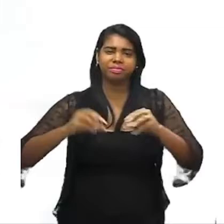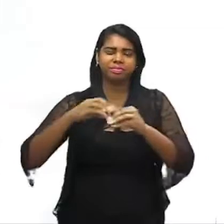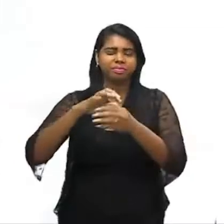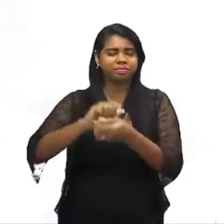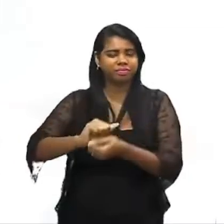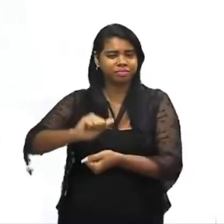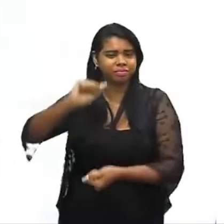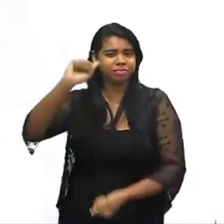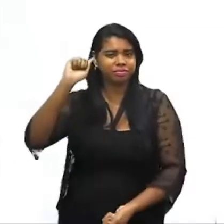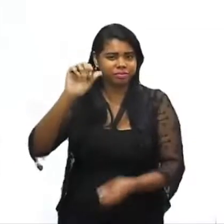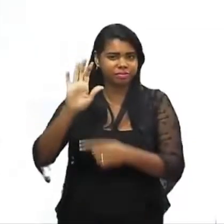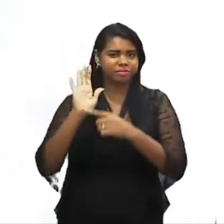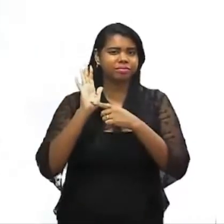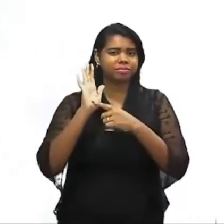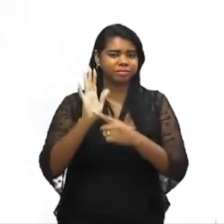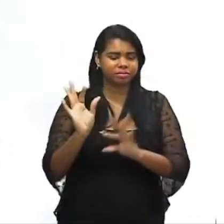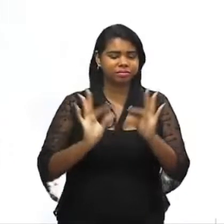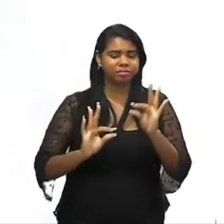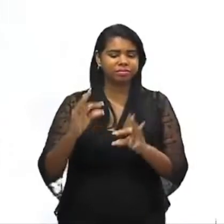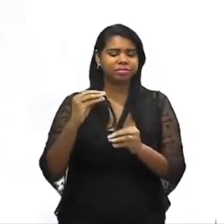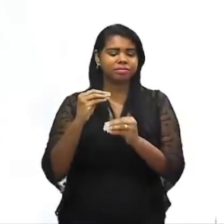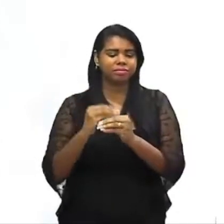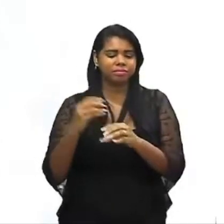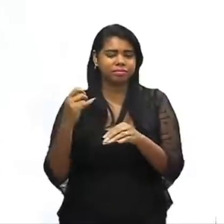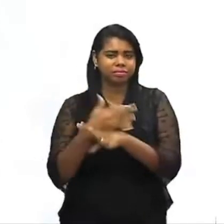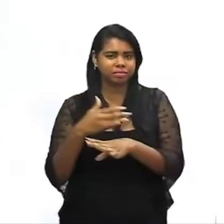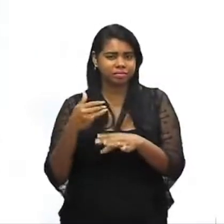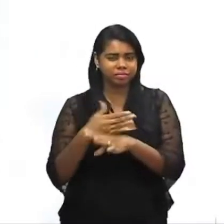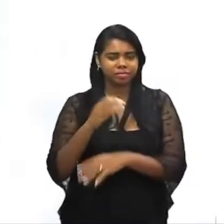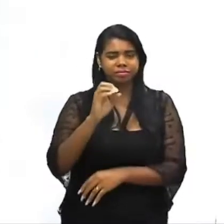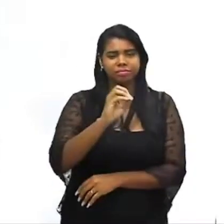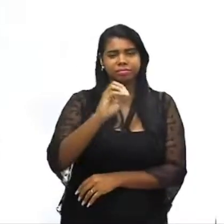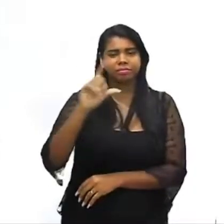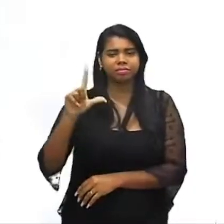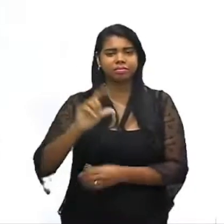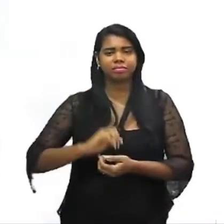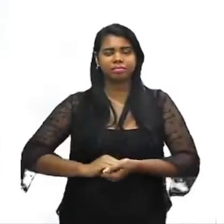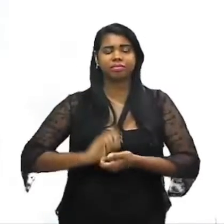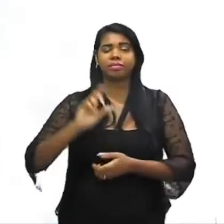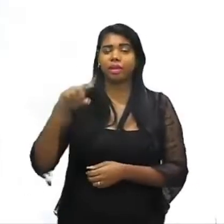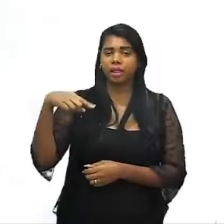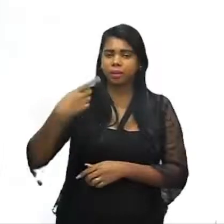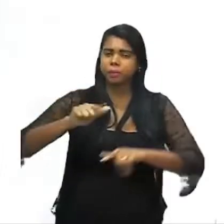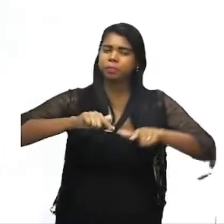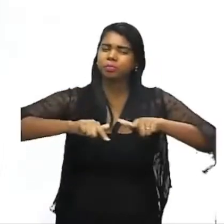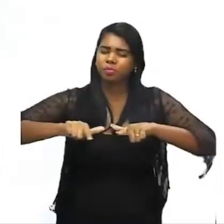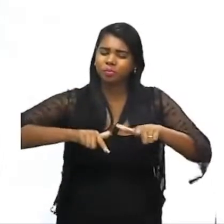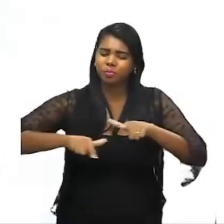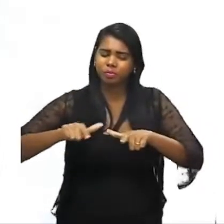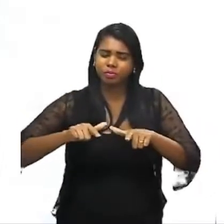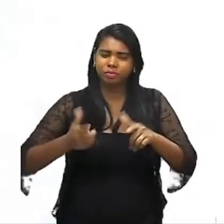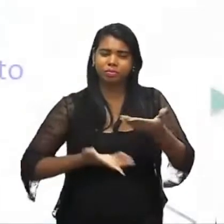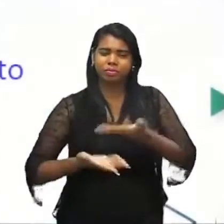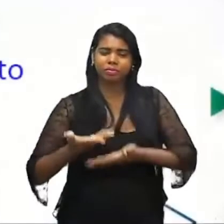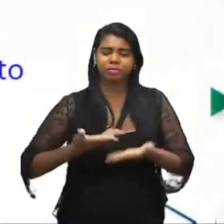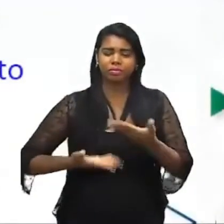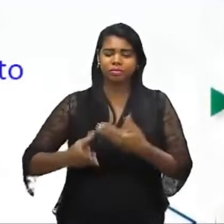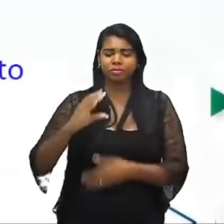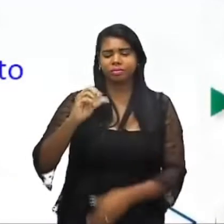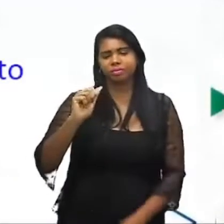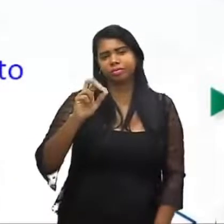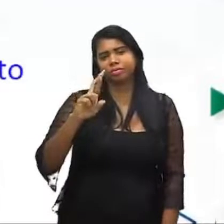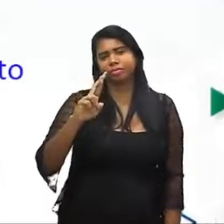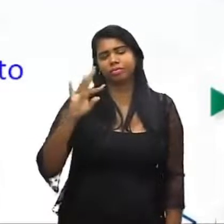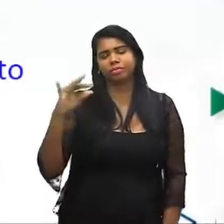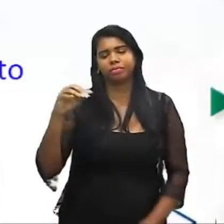aí nessas duas cidades, entre Recife e Olinda. E depois de trabalhar em parceria com cartunistas